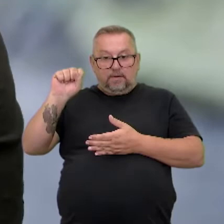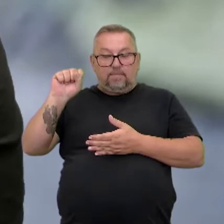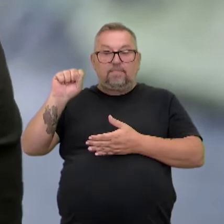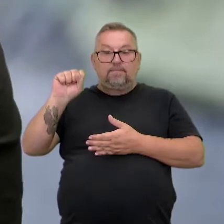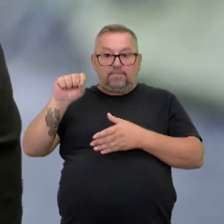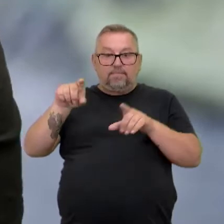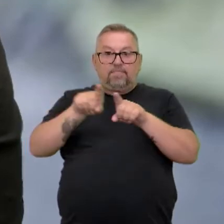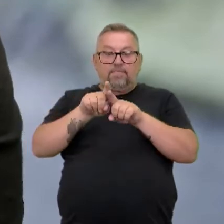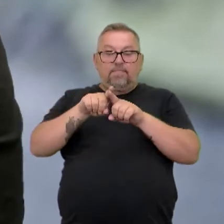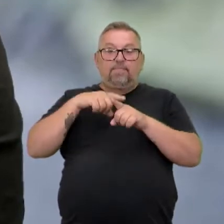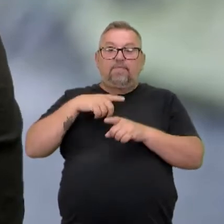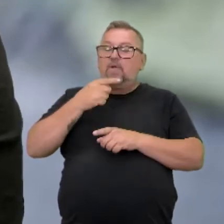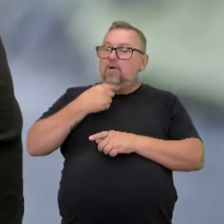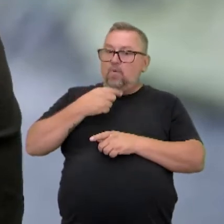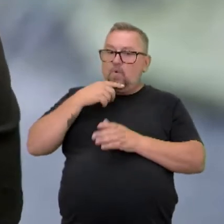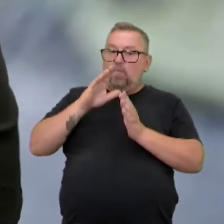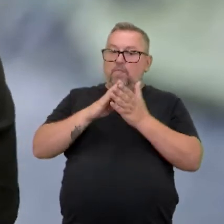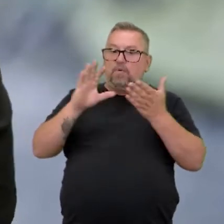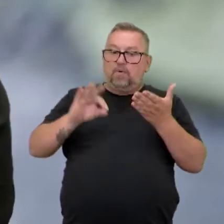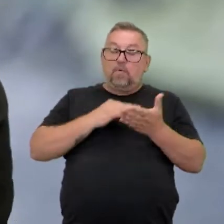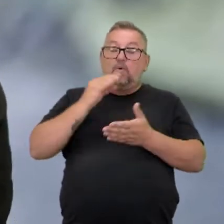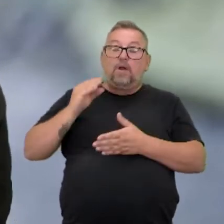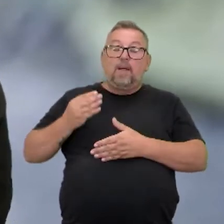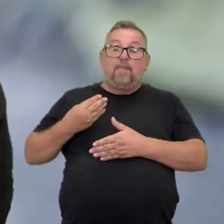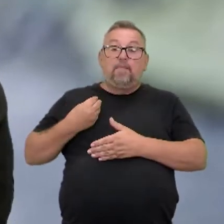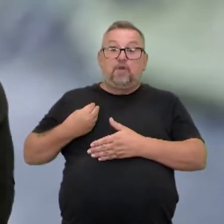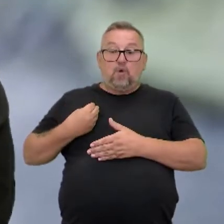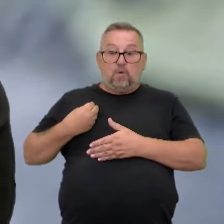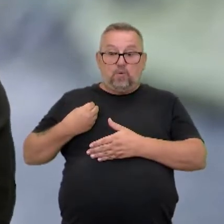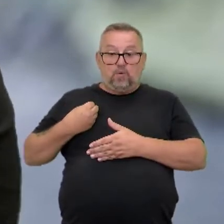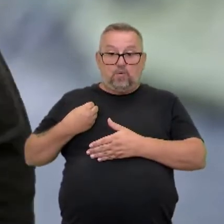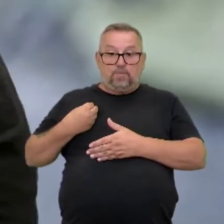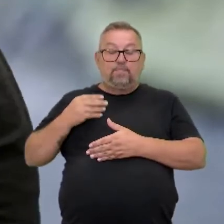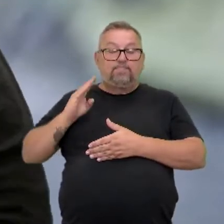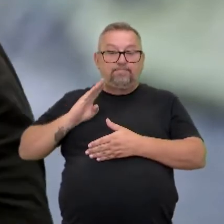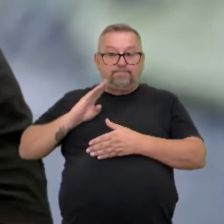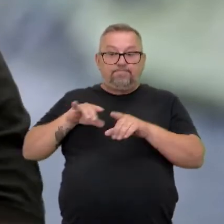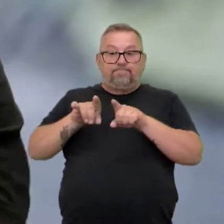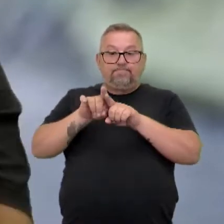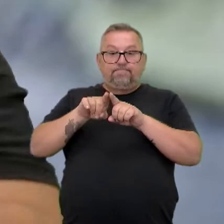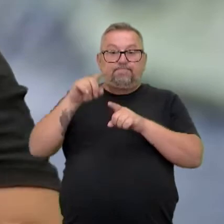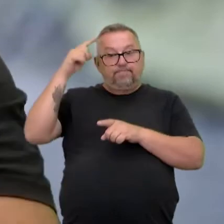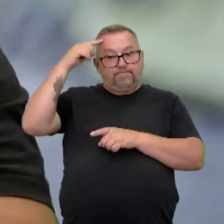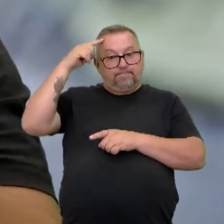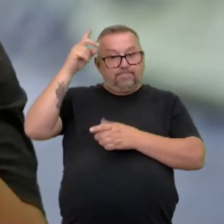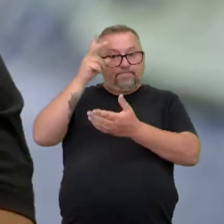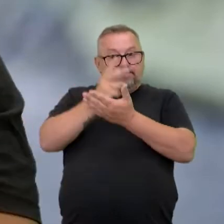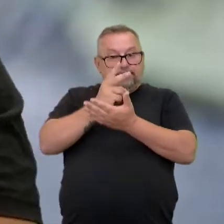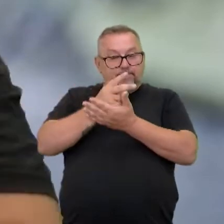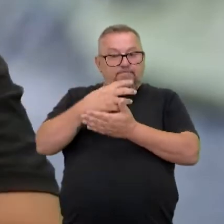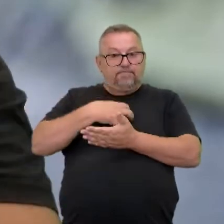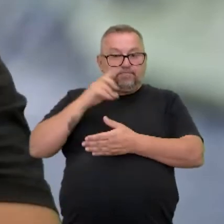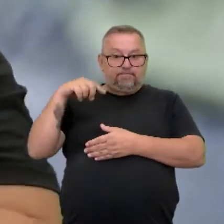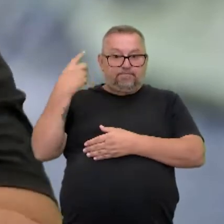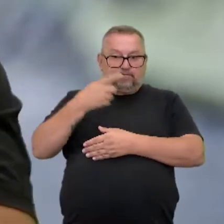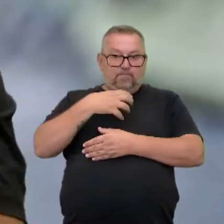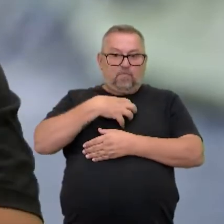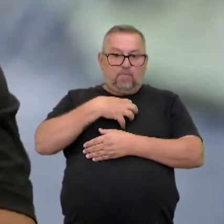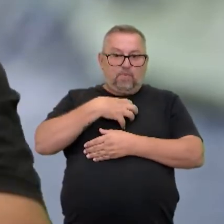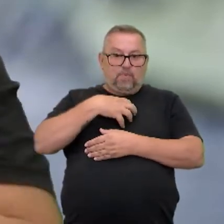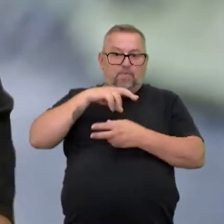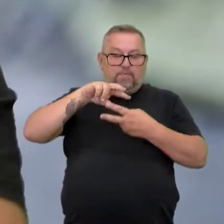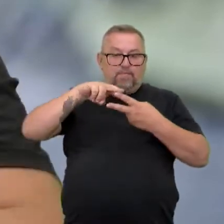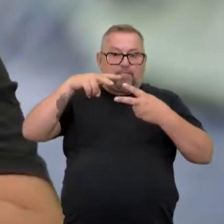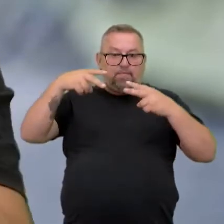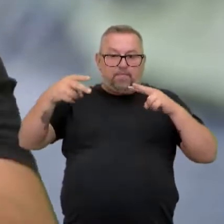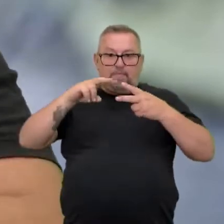O Dawkins, ele é um biólogo, né? E aí ele pensou que, da mesma maneira que existem os nossos genes, e os nossos genes,